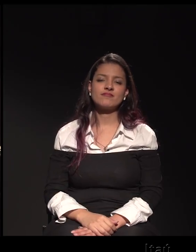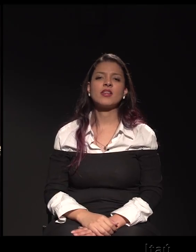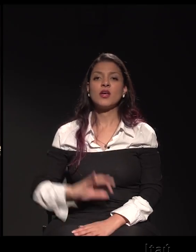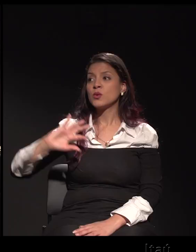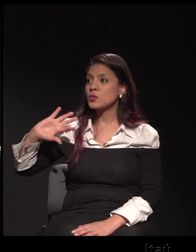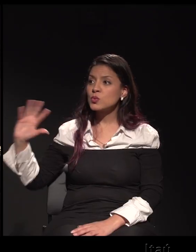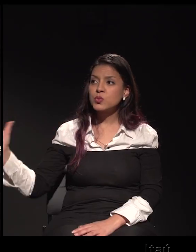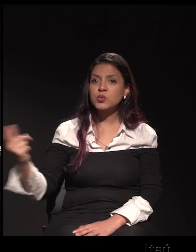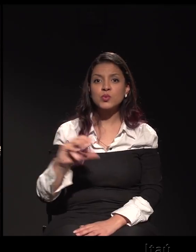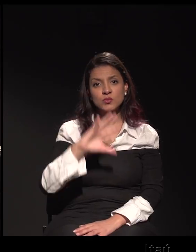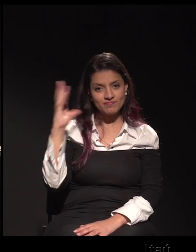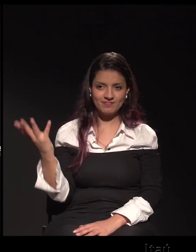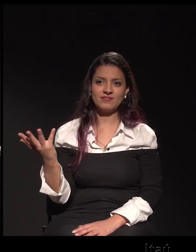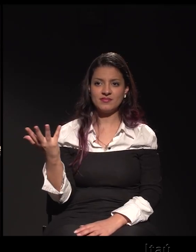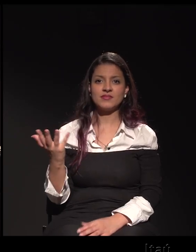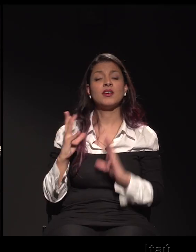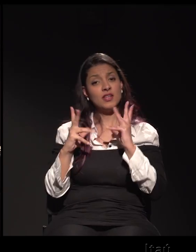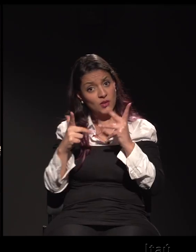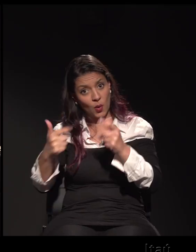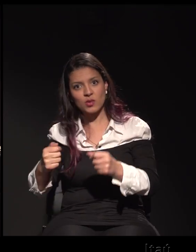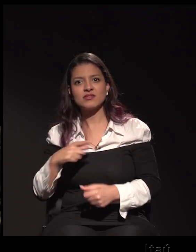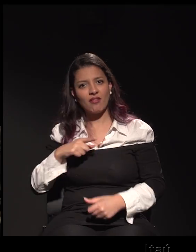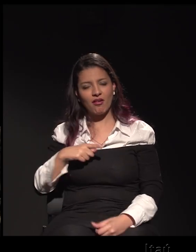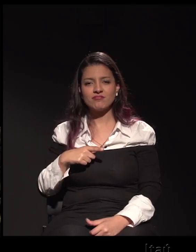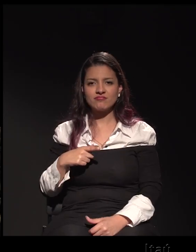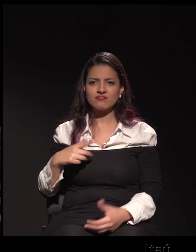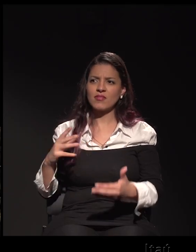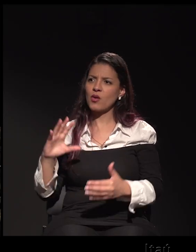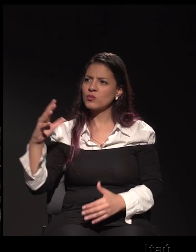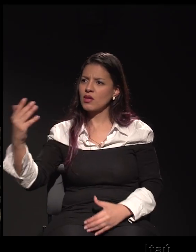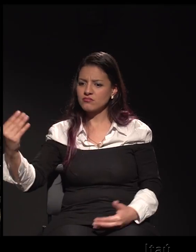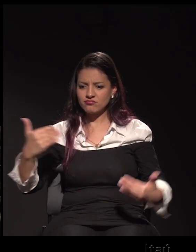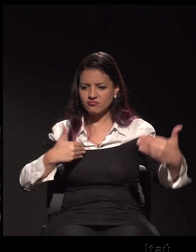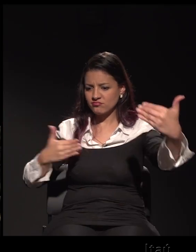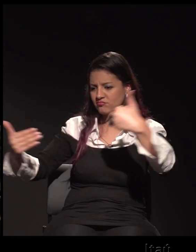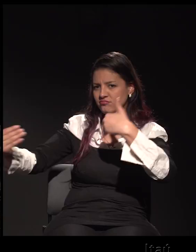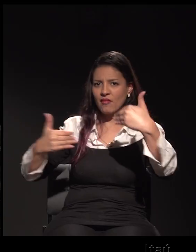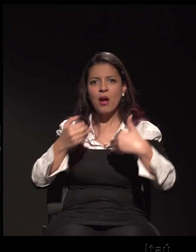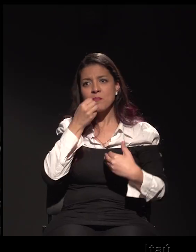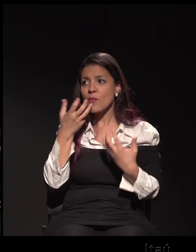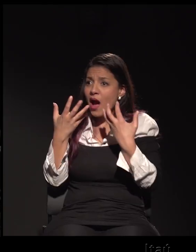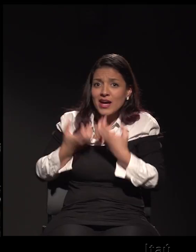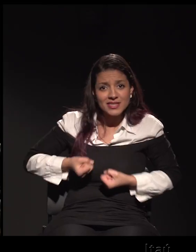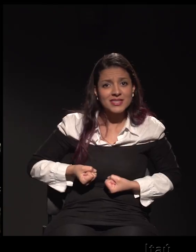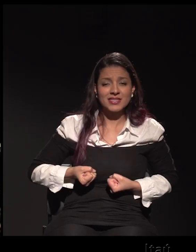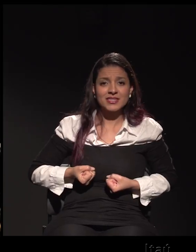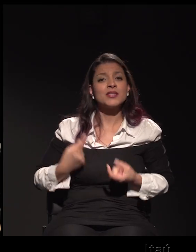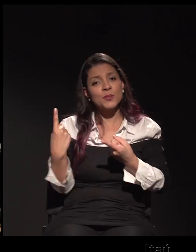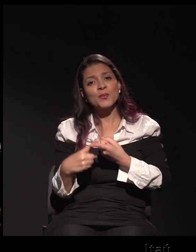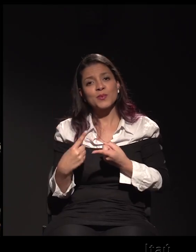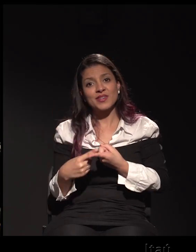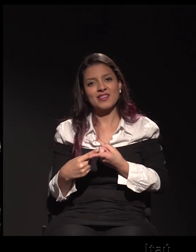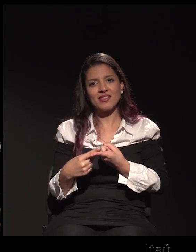tudo que está acontecendo, todos os atravessamentos, eles são bem-vindos, porque esse corpo